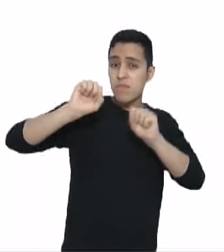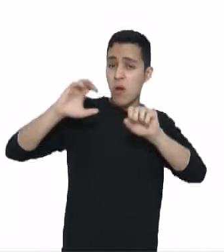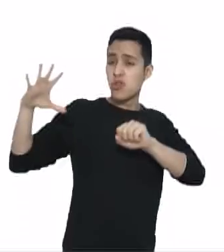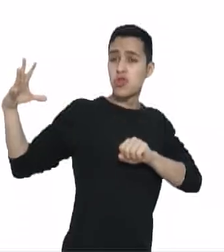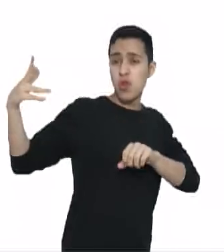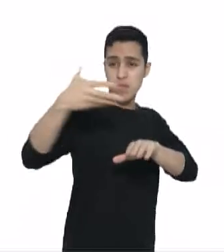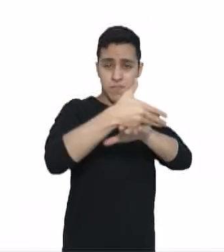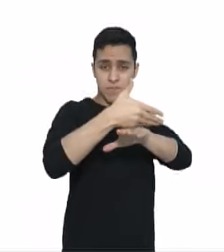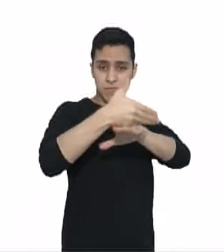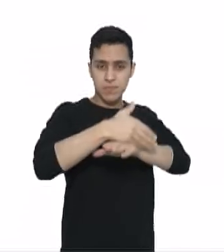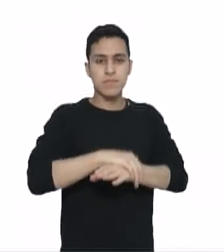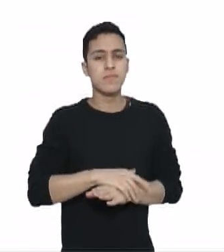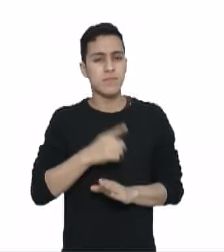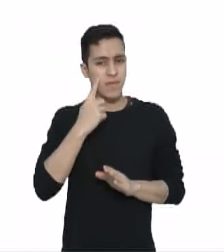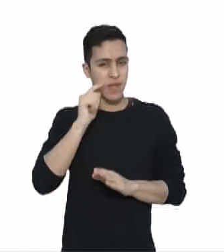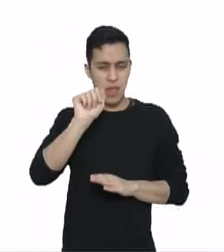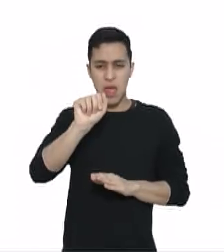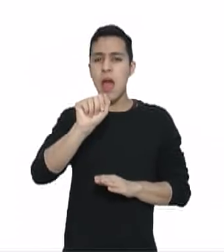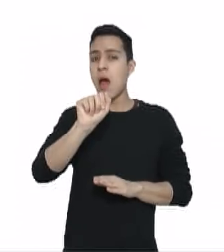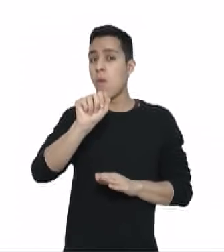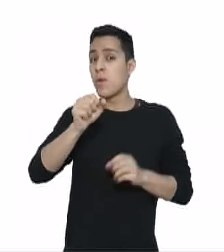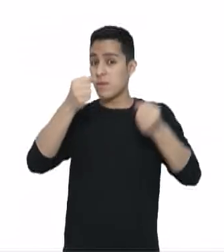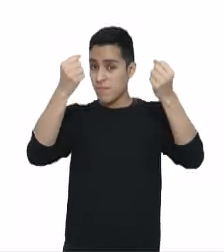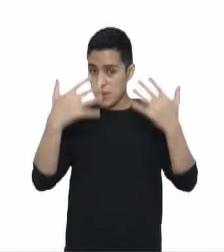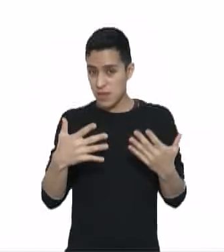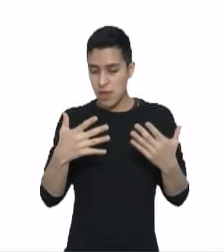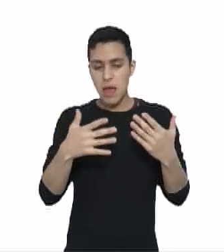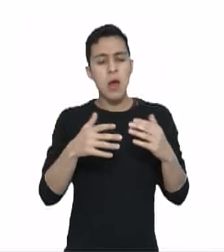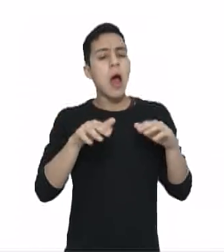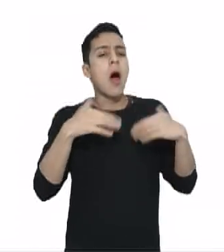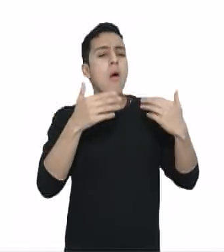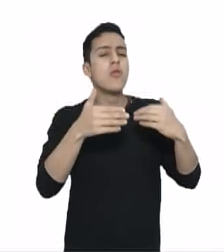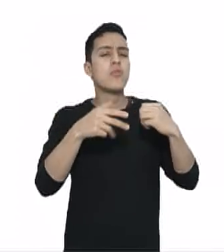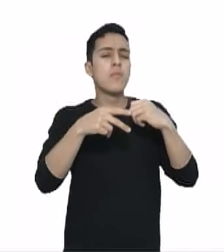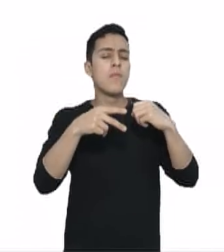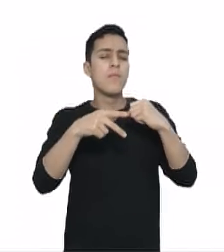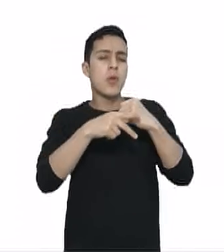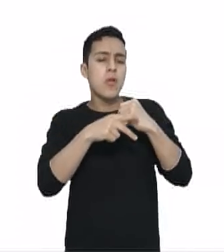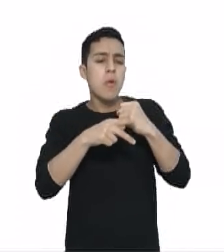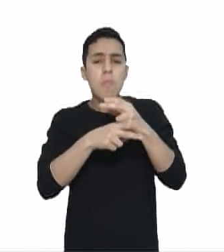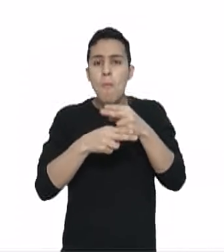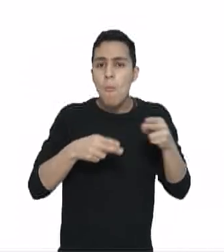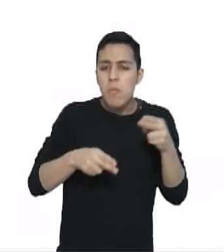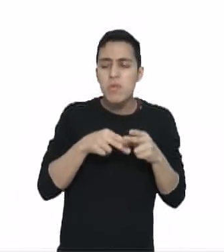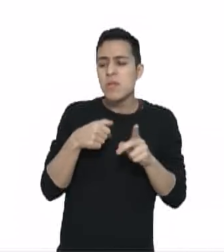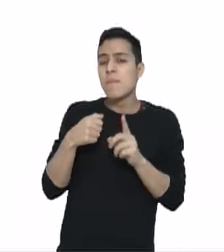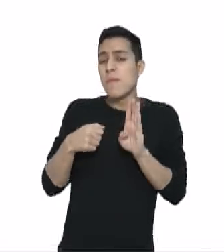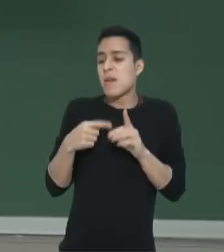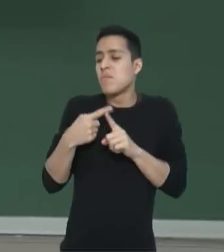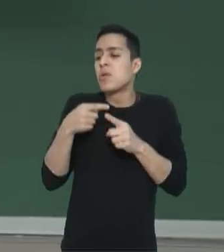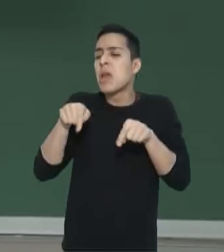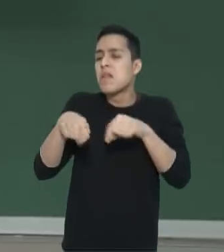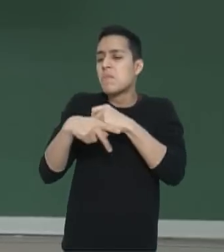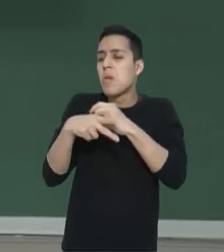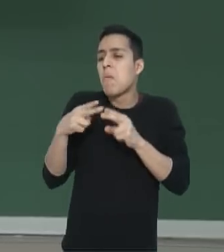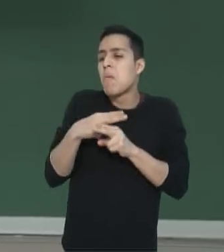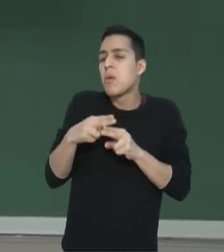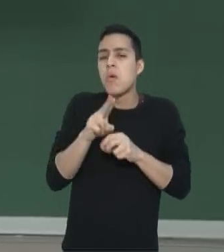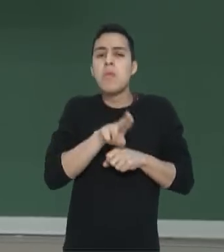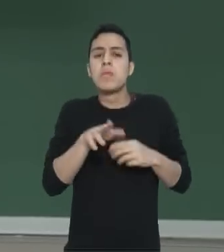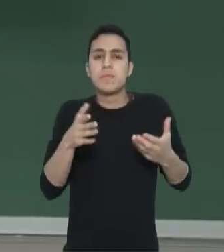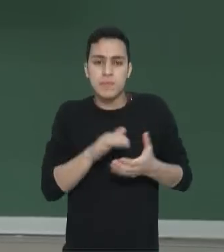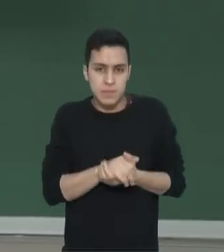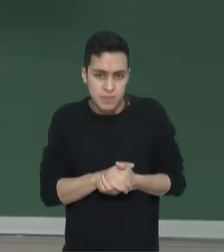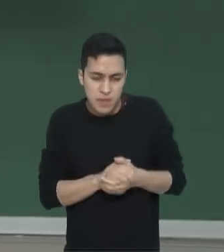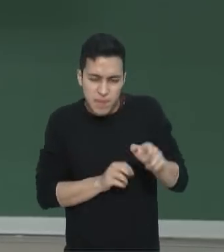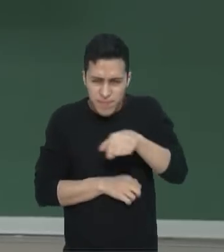A. Localize o pronome indefinido. Letra B. Por que esse pronome é empregado? Localize no trecho o pronome